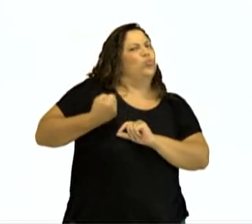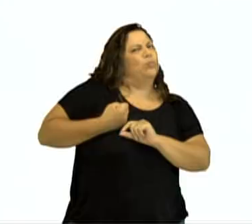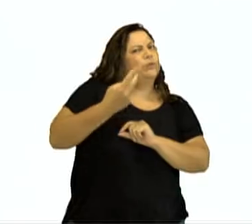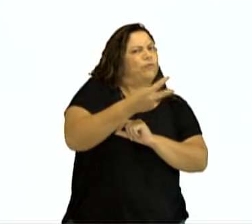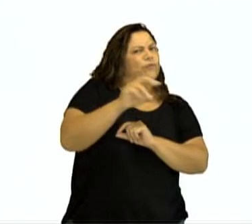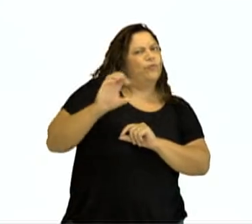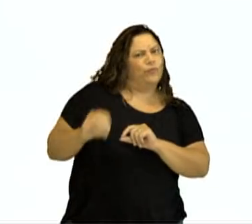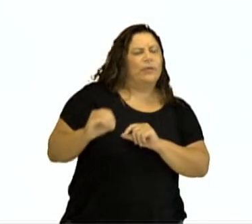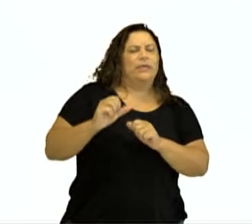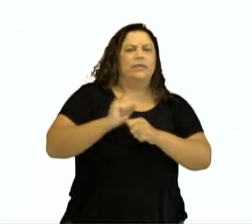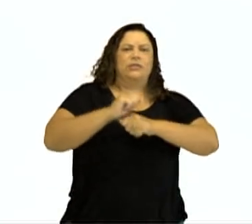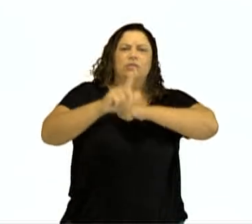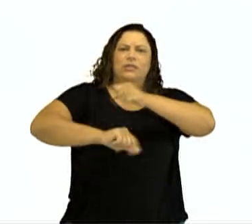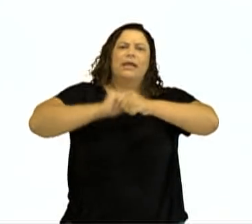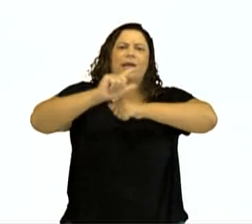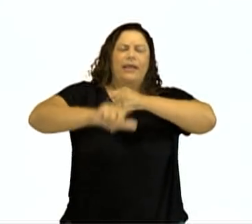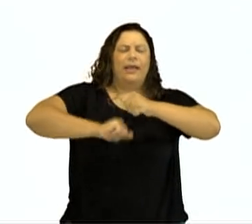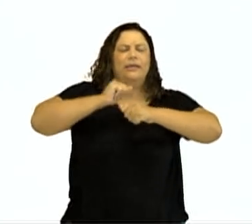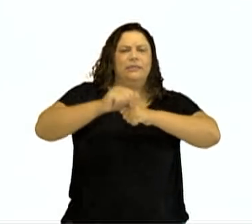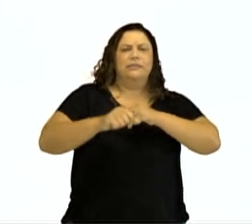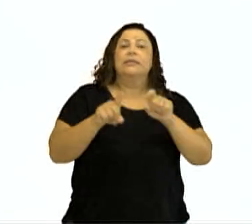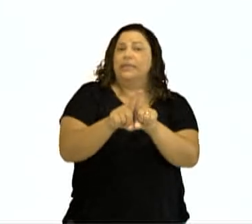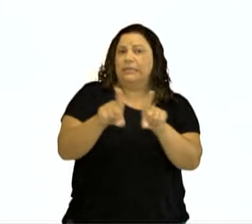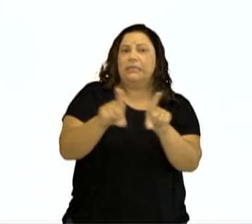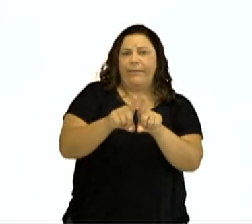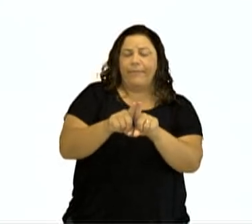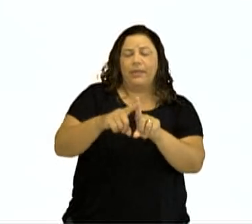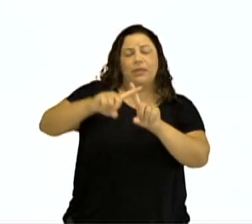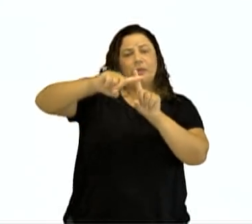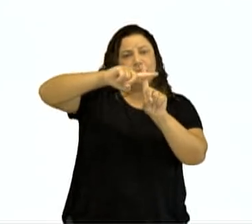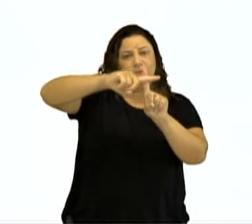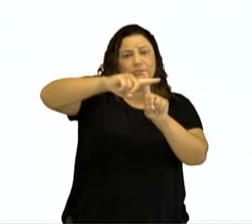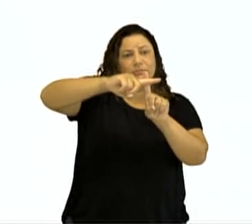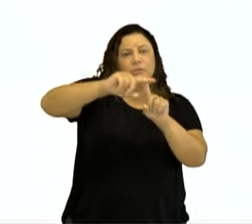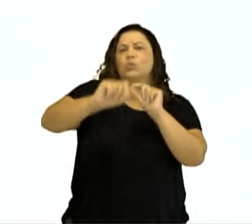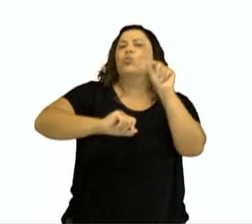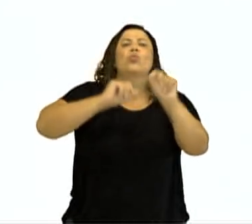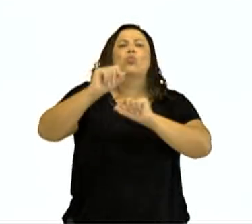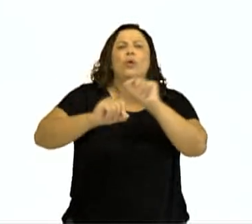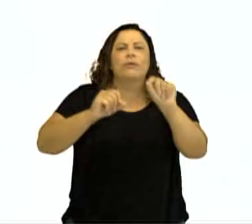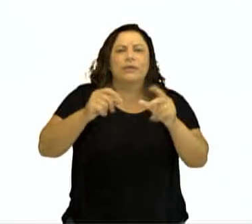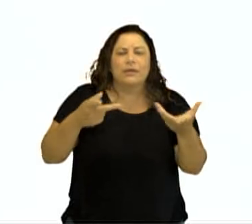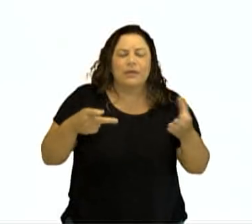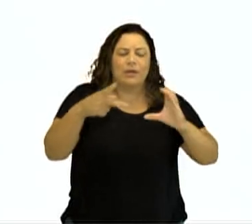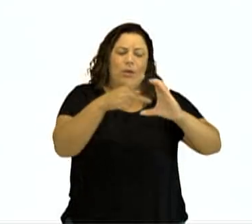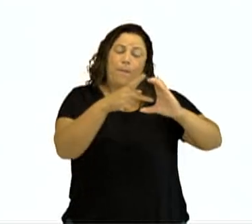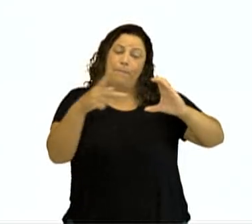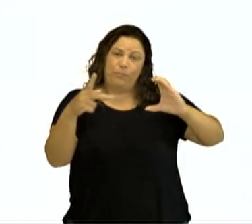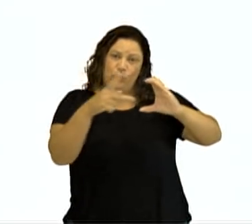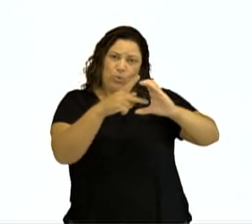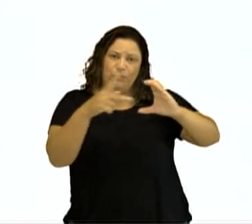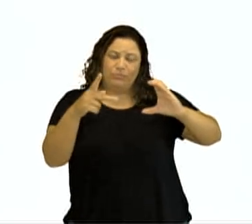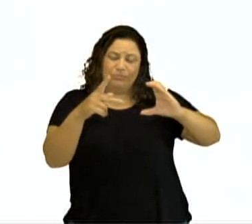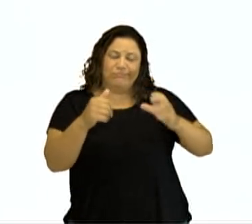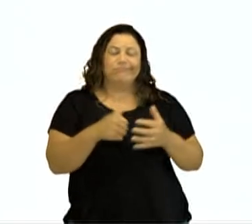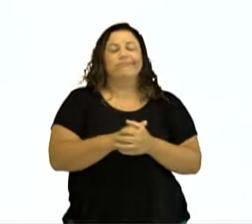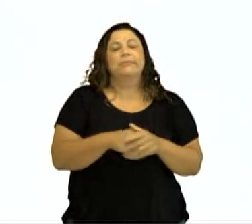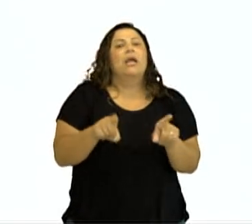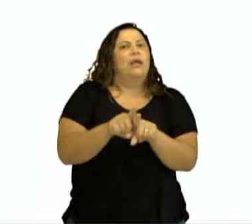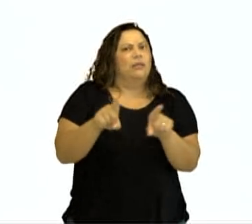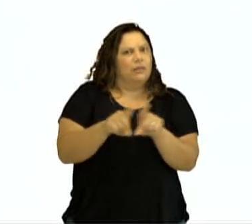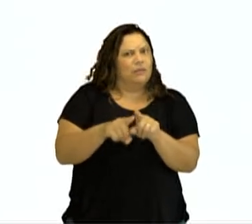atômico, que também é a quantidade de carga positiva. Como que é o nome? Prótons. Que também é a quantidade de